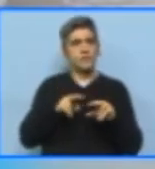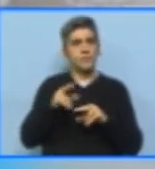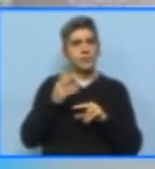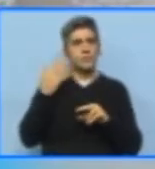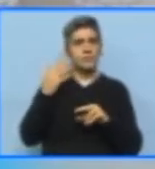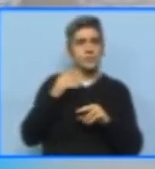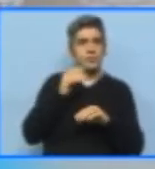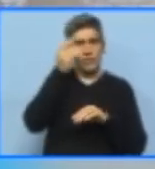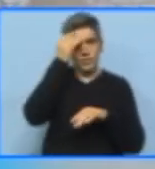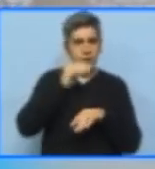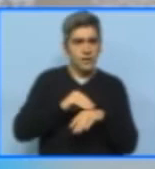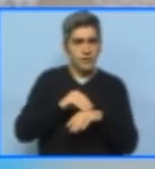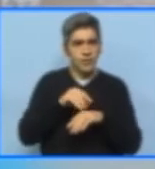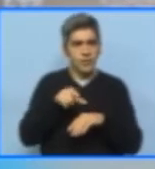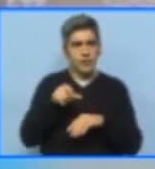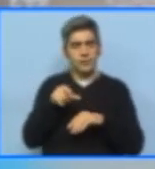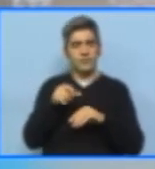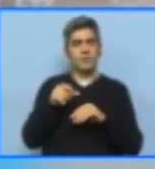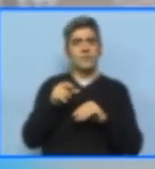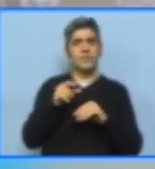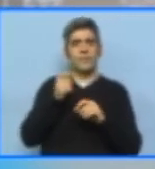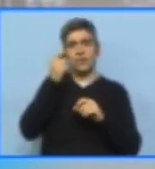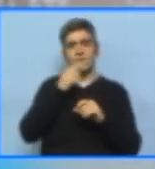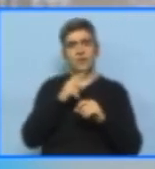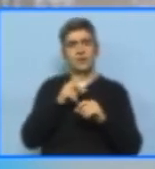de documentário desta história da Renascença e